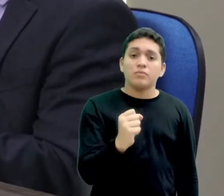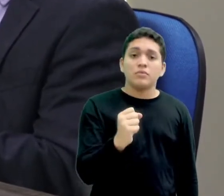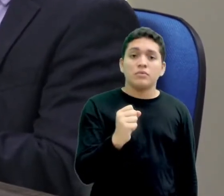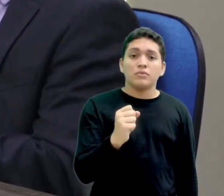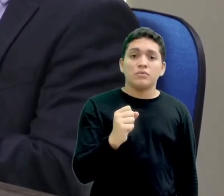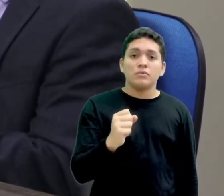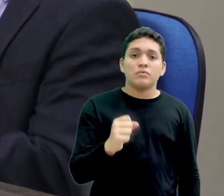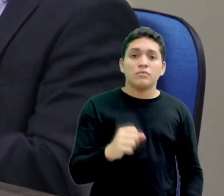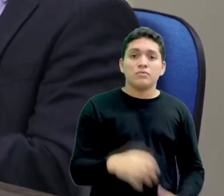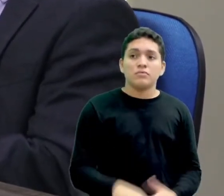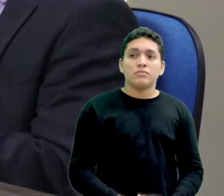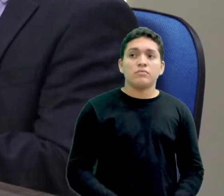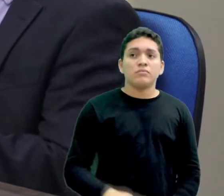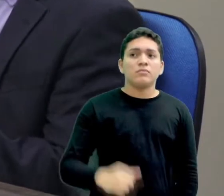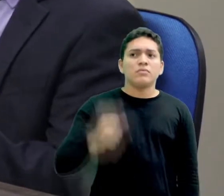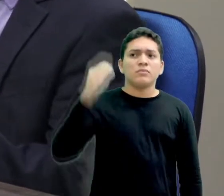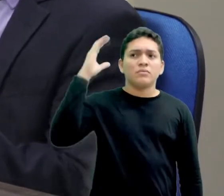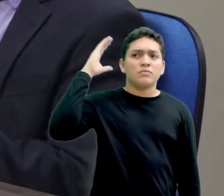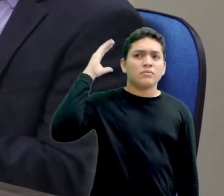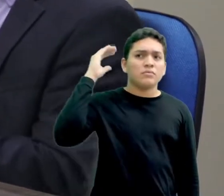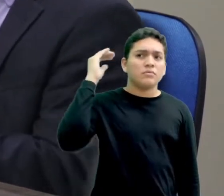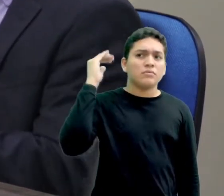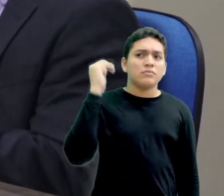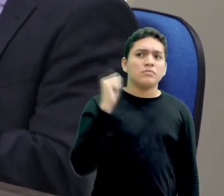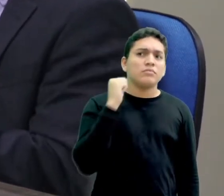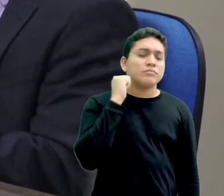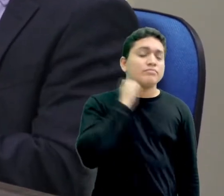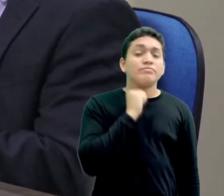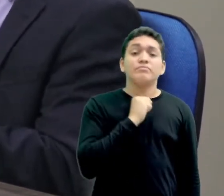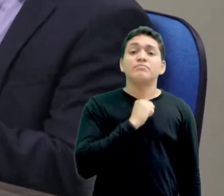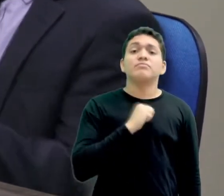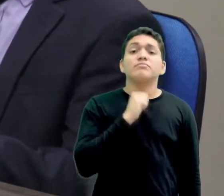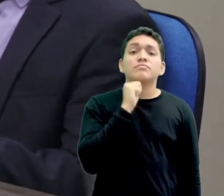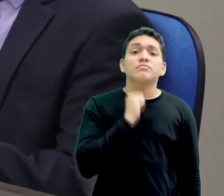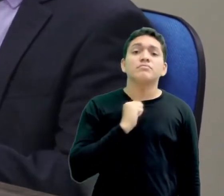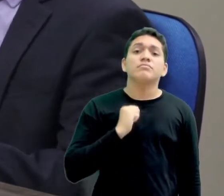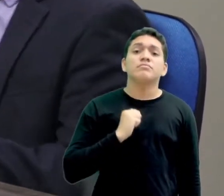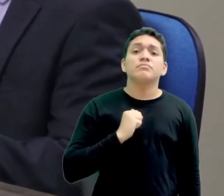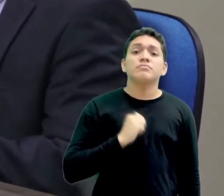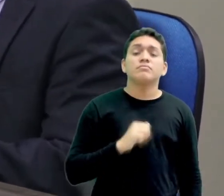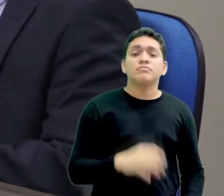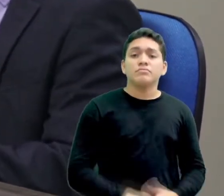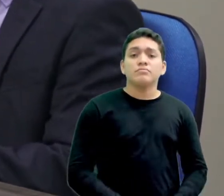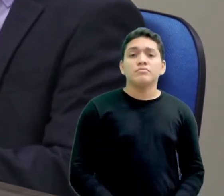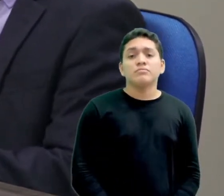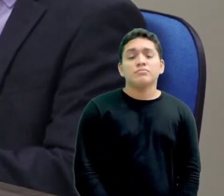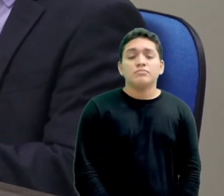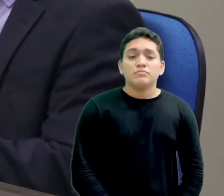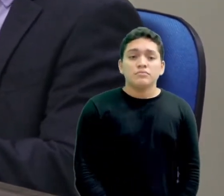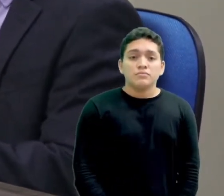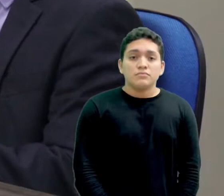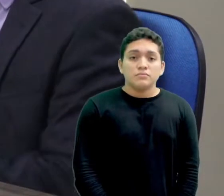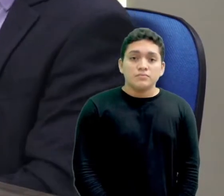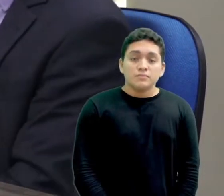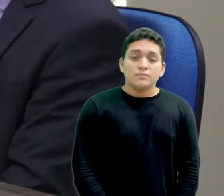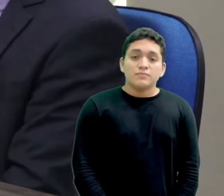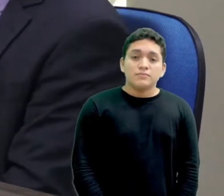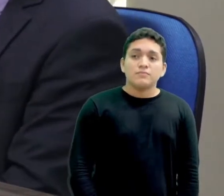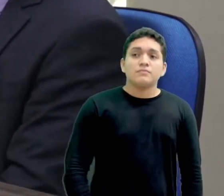caso Caim, ele transgride a lei, ele executa, ele tem a sua penalidade, ele é banido de